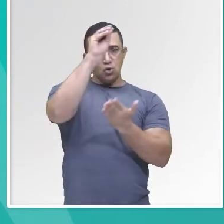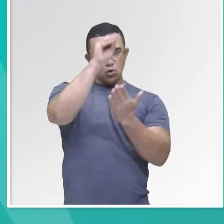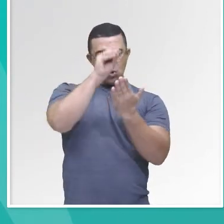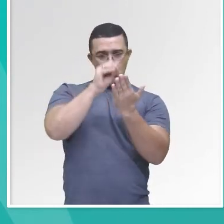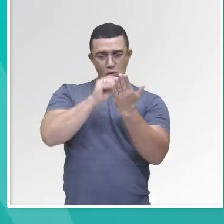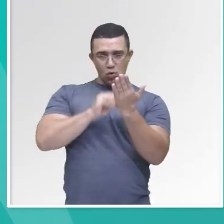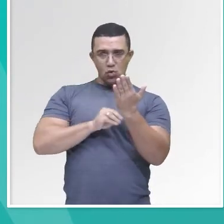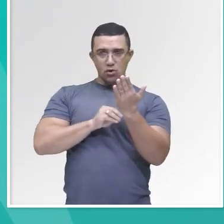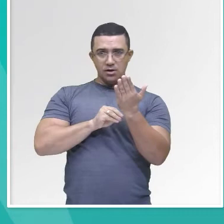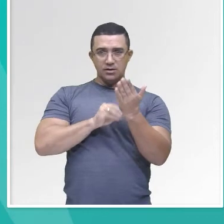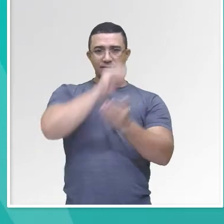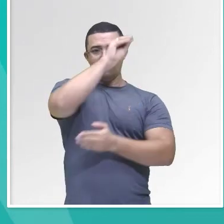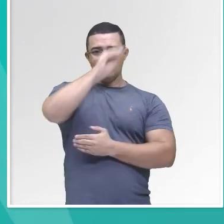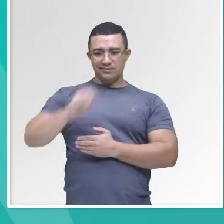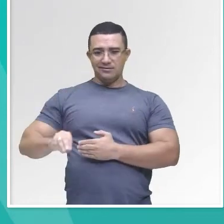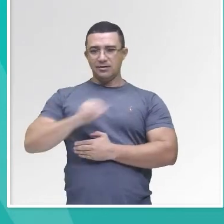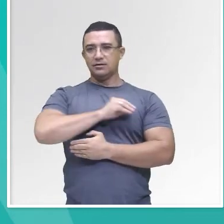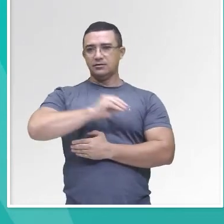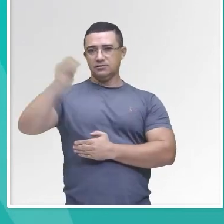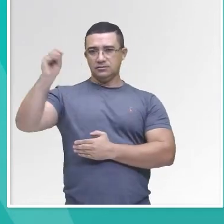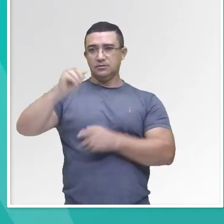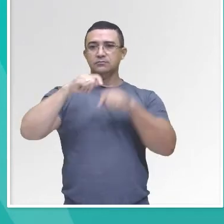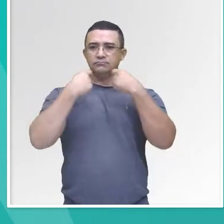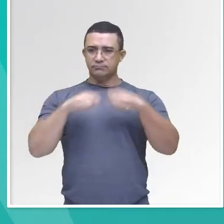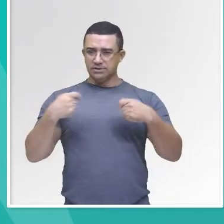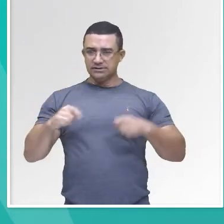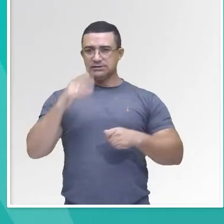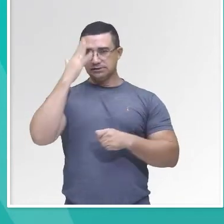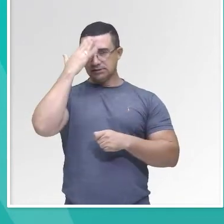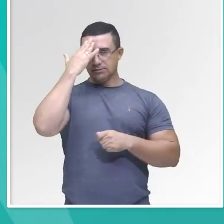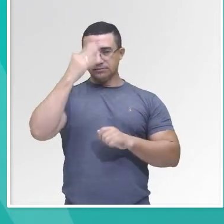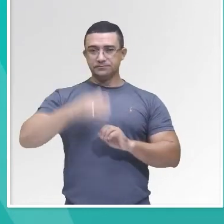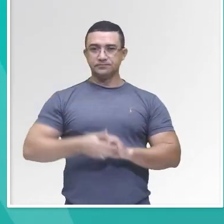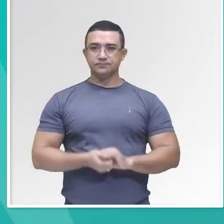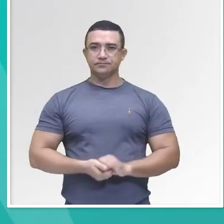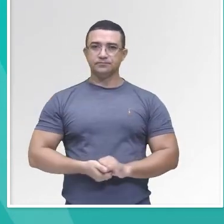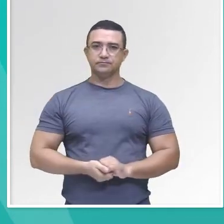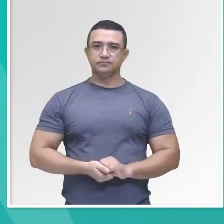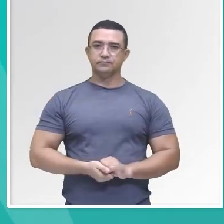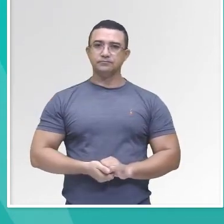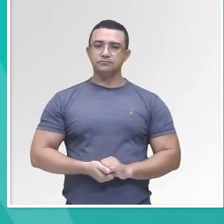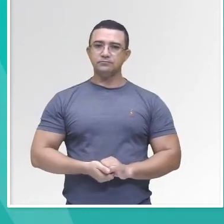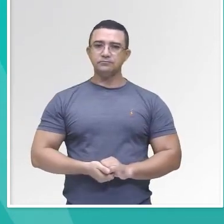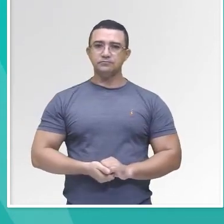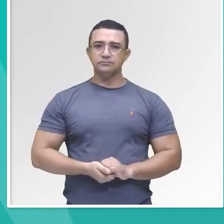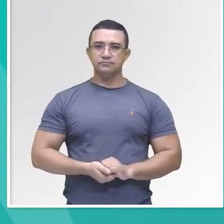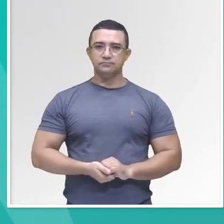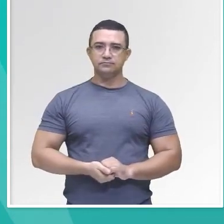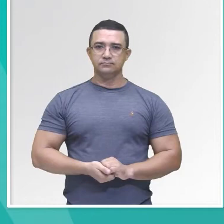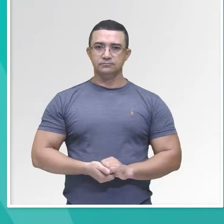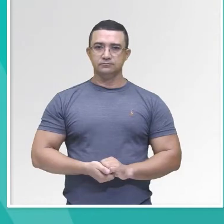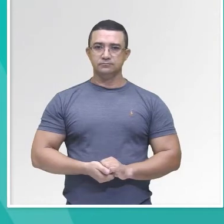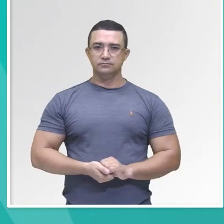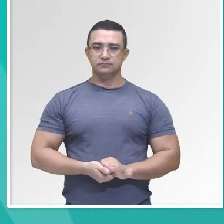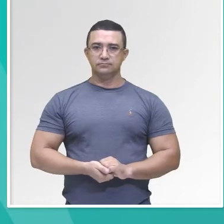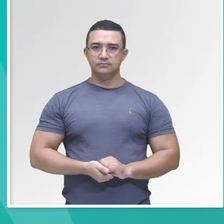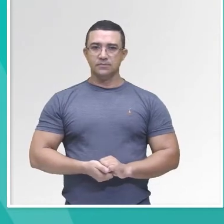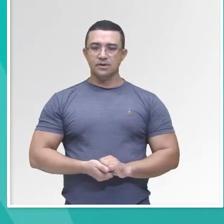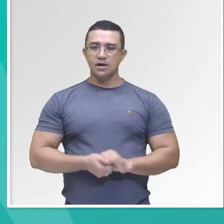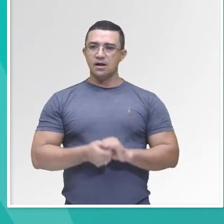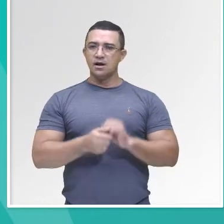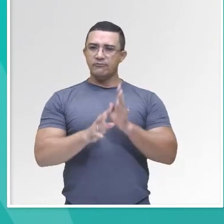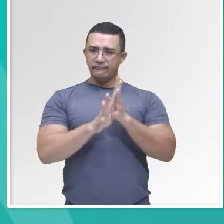e diagonais, certo? Lembrando que as filas e